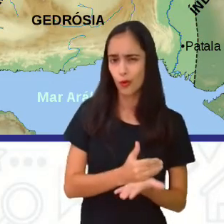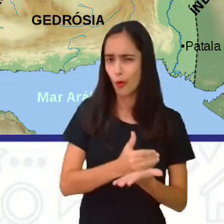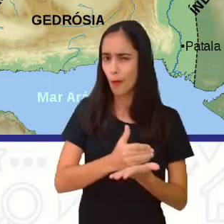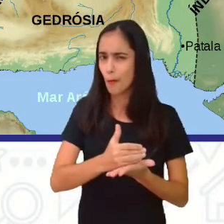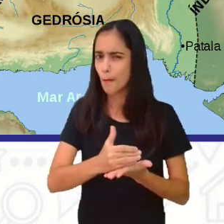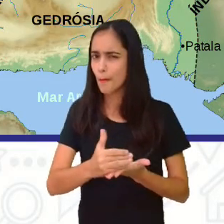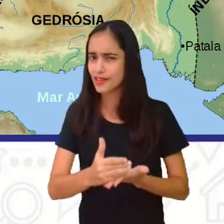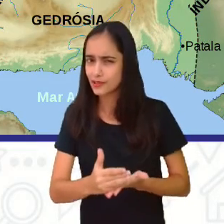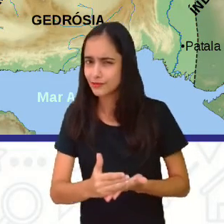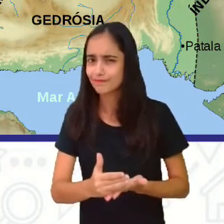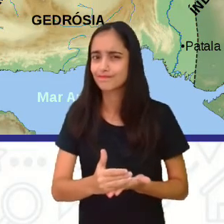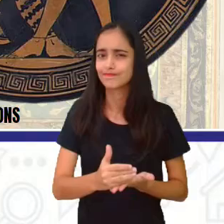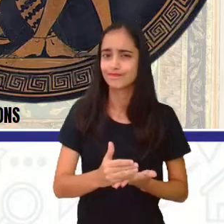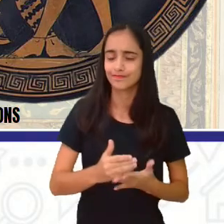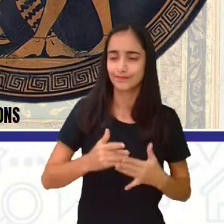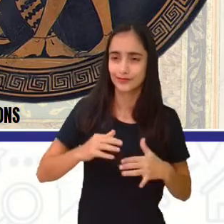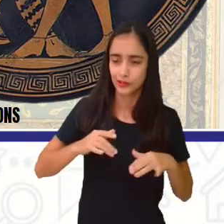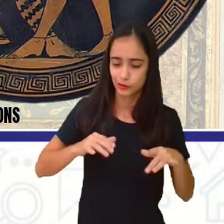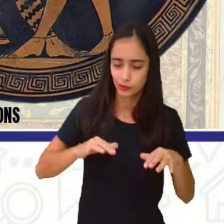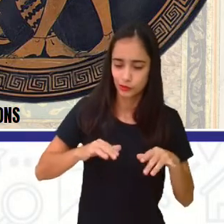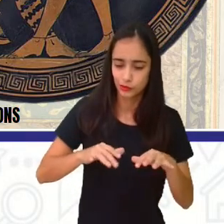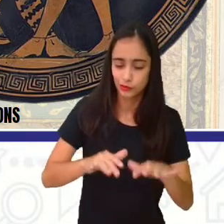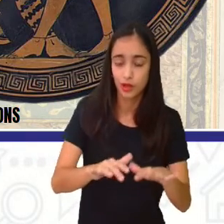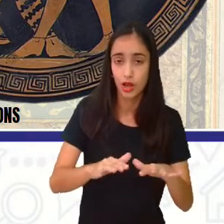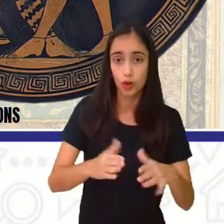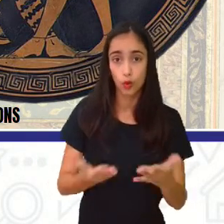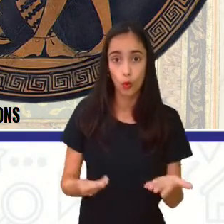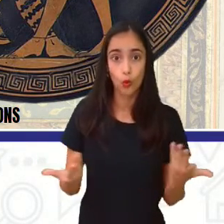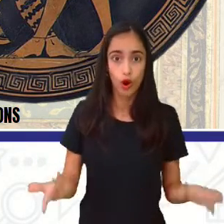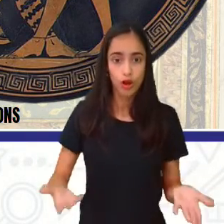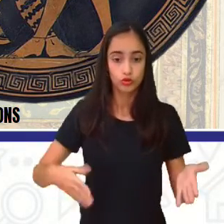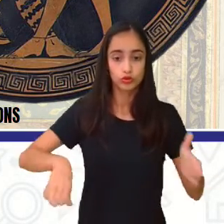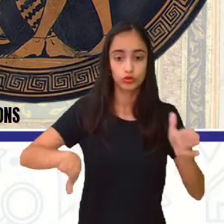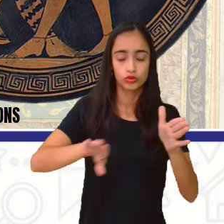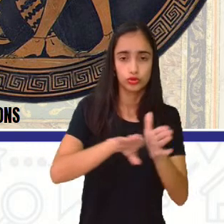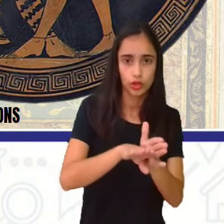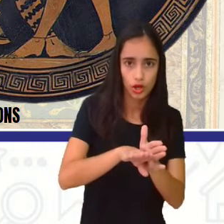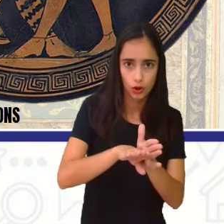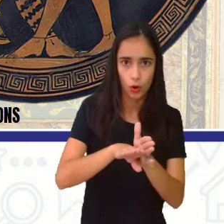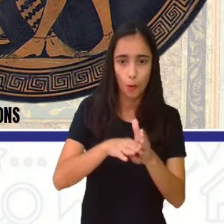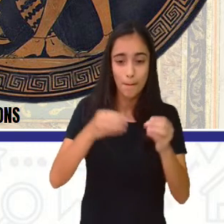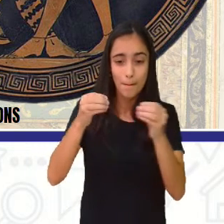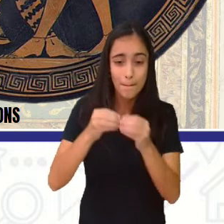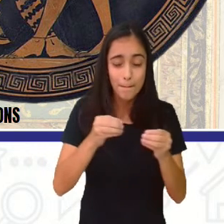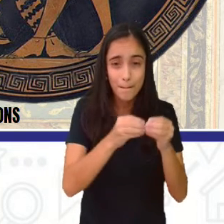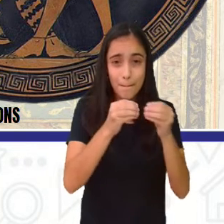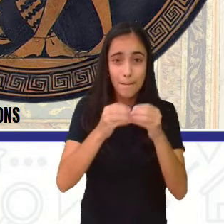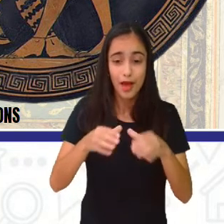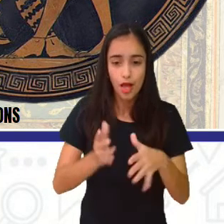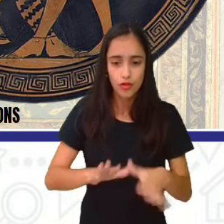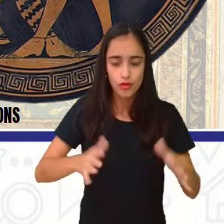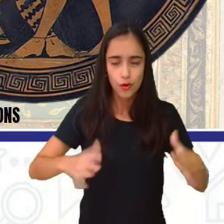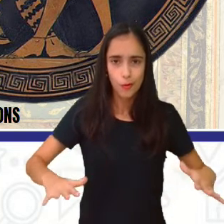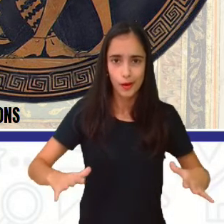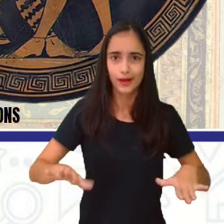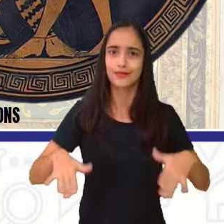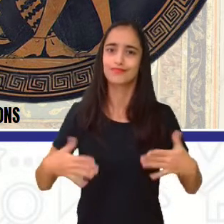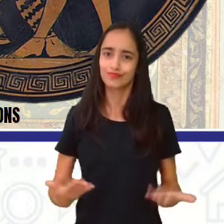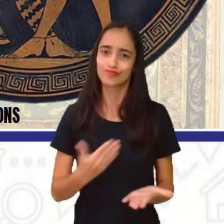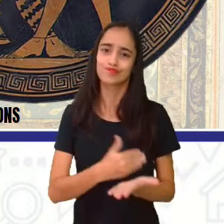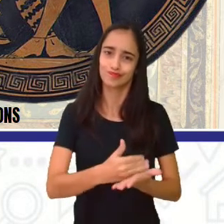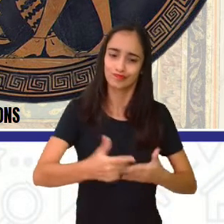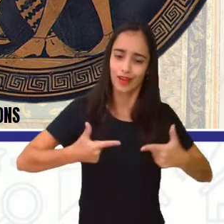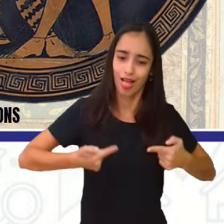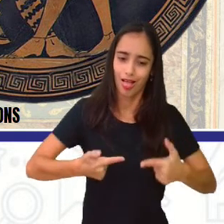eles chegaram nas proximidades do mar Egeu, eles entram em conflito com os gregos, né?